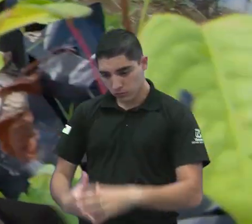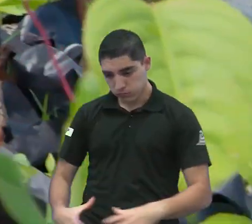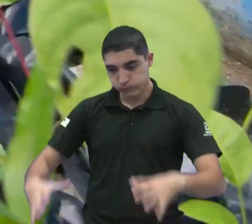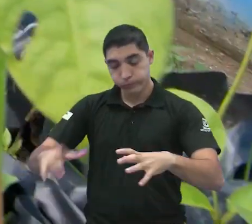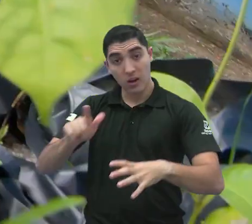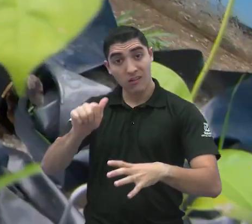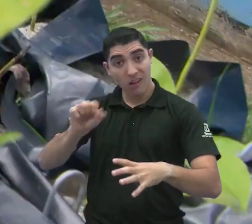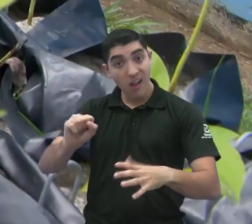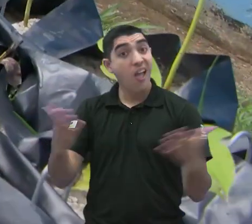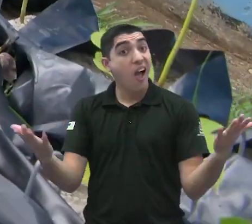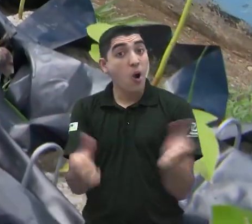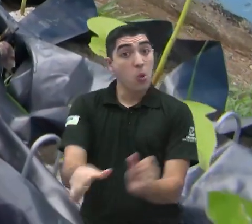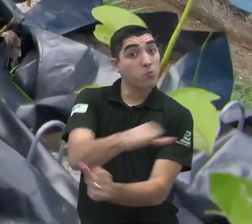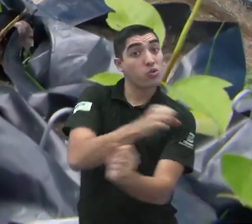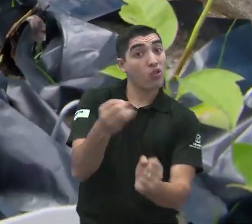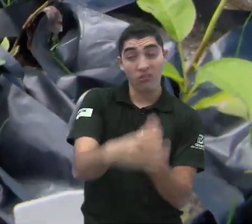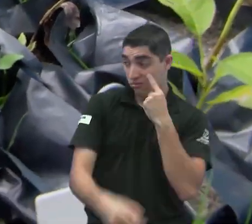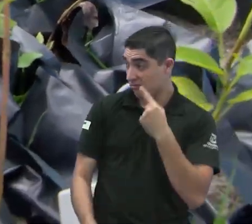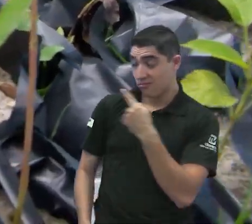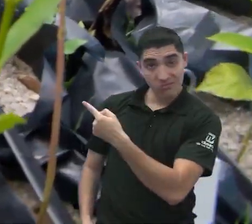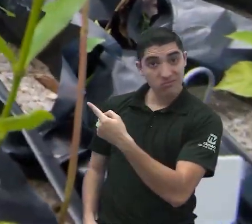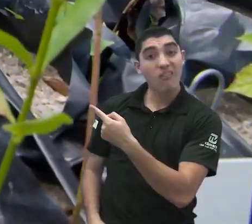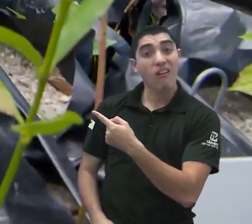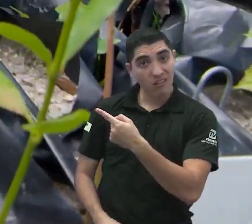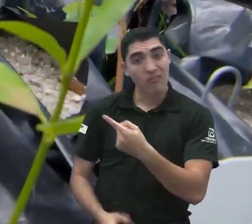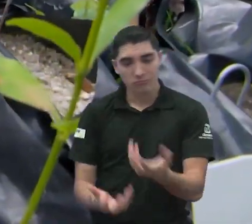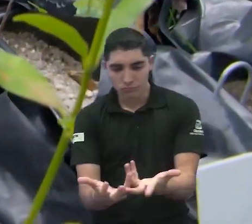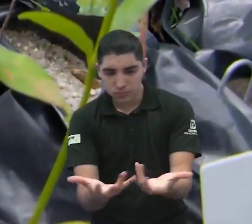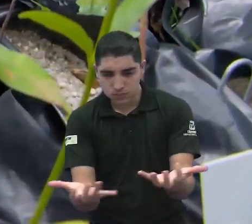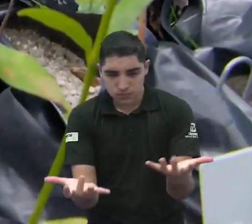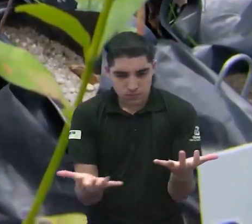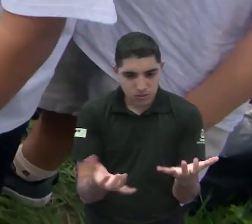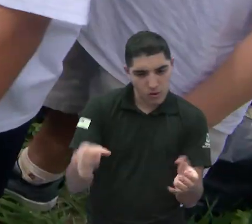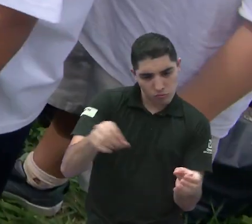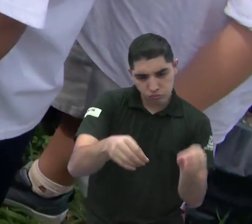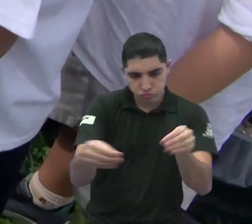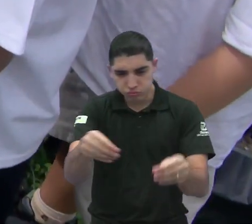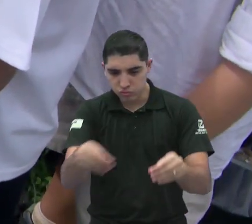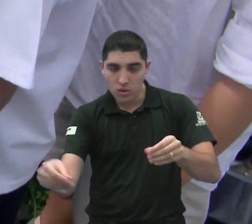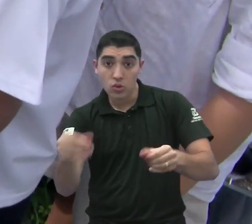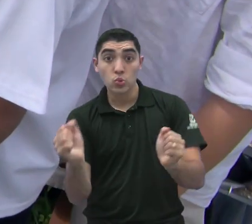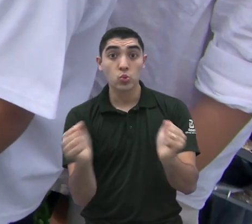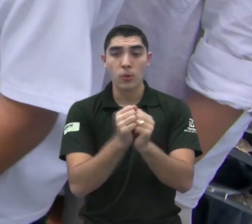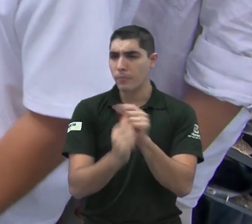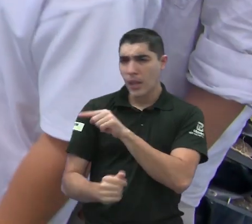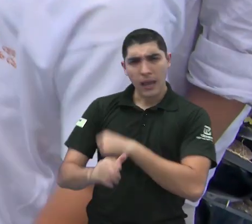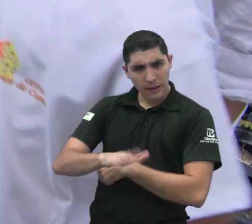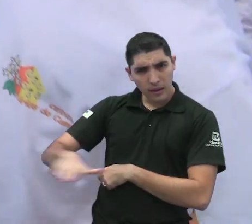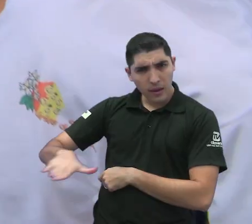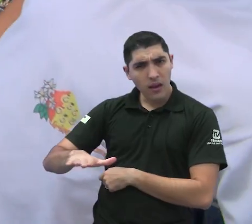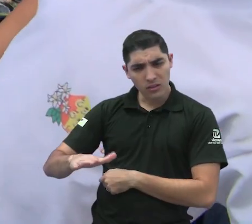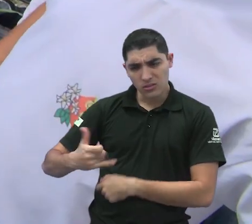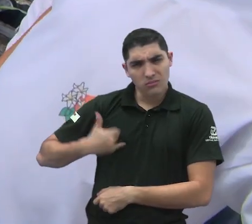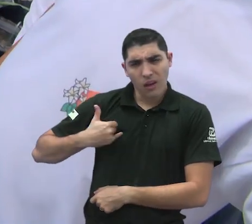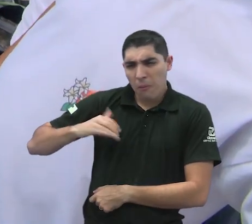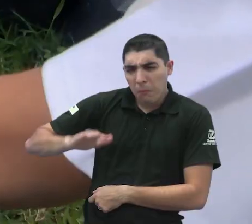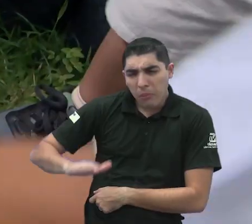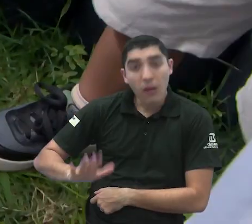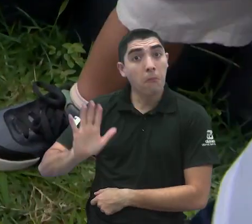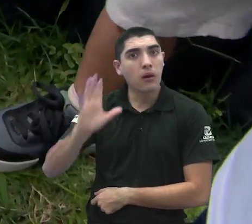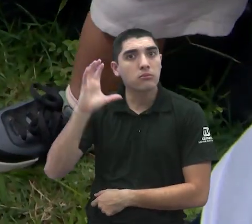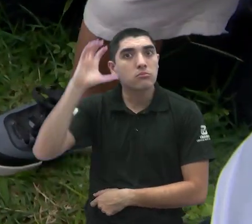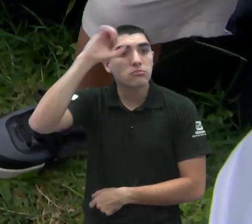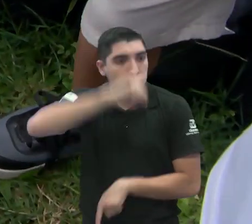processo, vai direto para a horta e para as mudas de árvores nativas. E a criançada, mesmo com pouca idade,